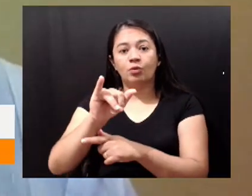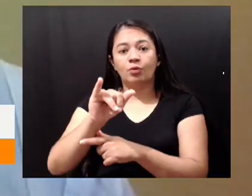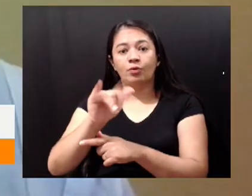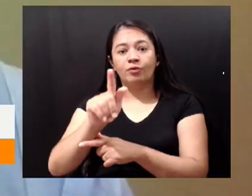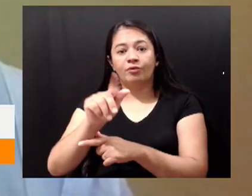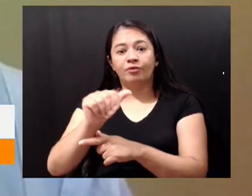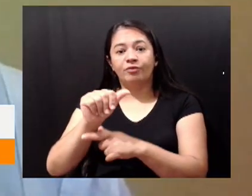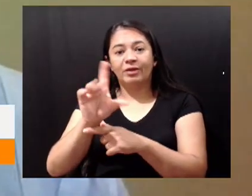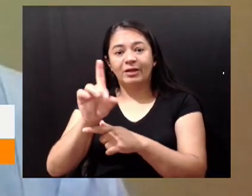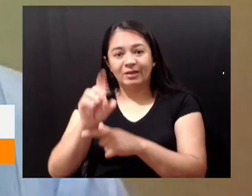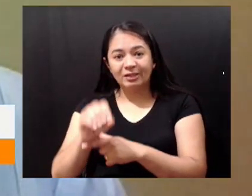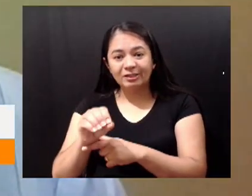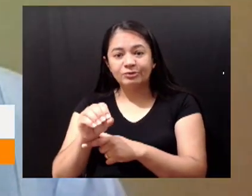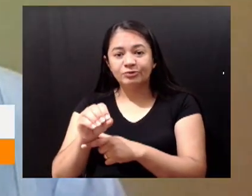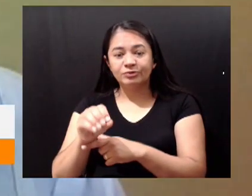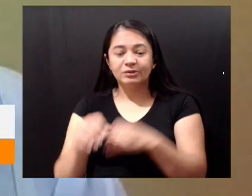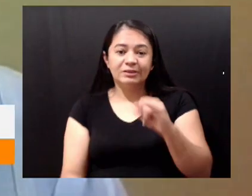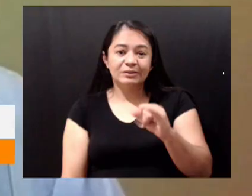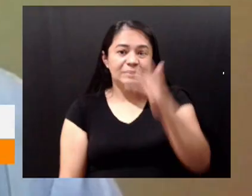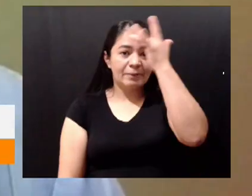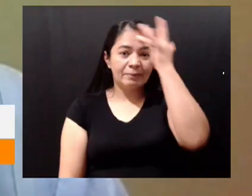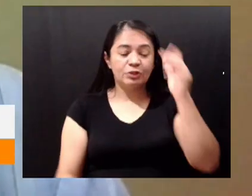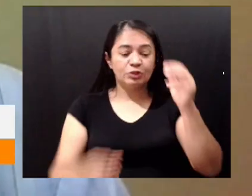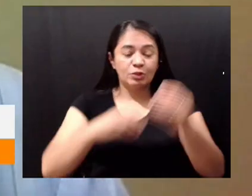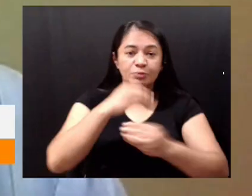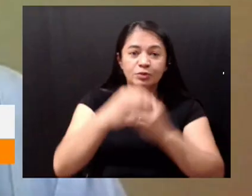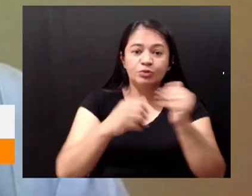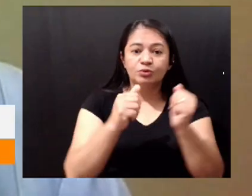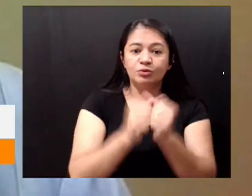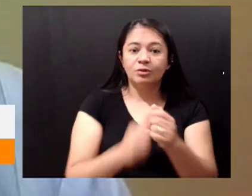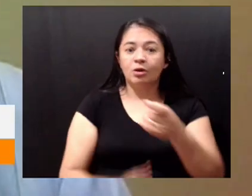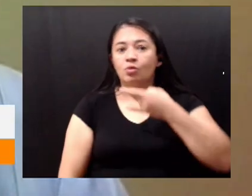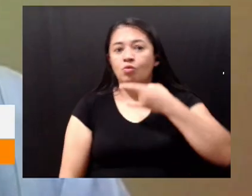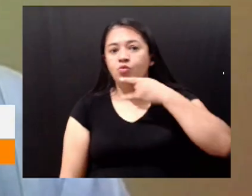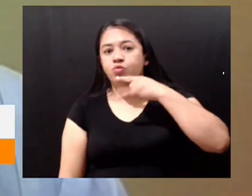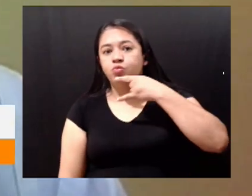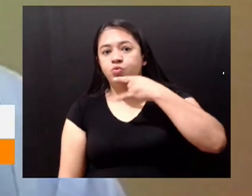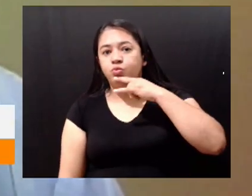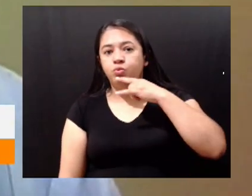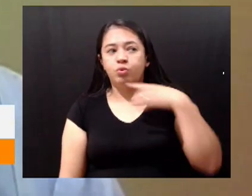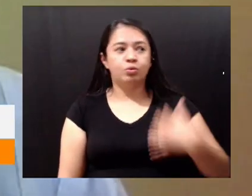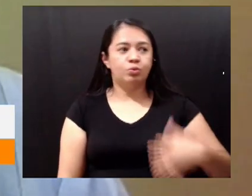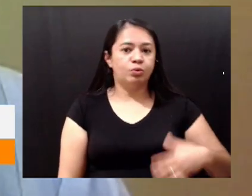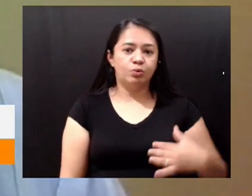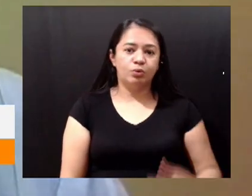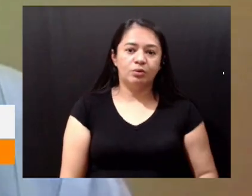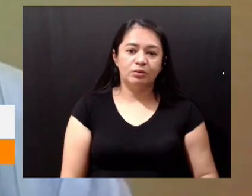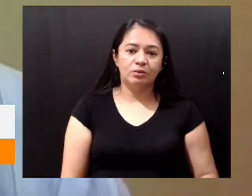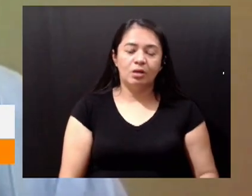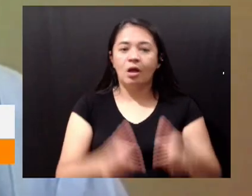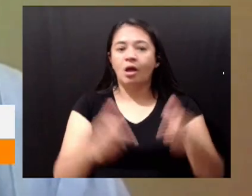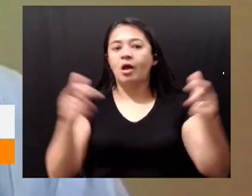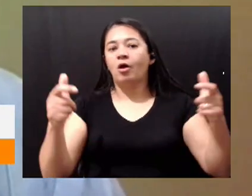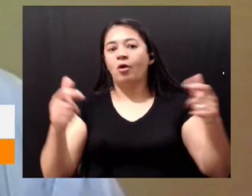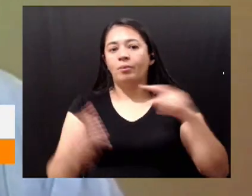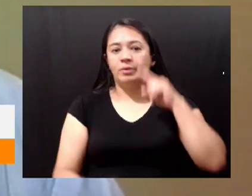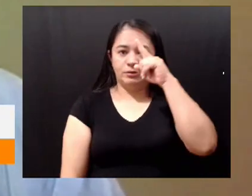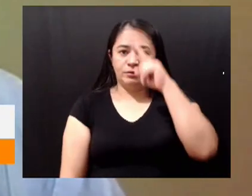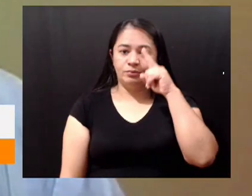a pessoa ainda associar isso o álcool, né, se ela usar o álcool, aumenta mais esse risco, né?